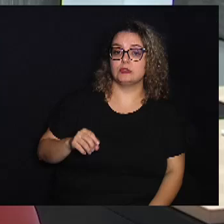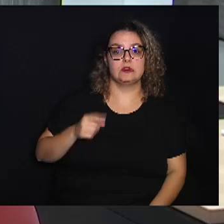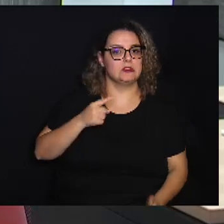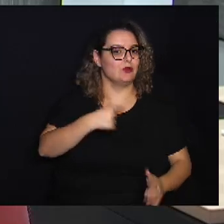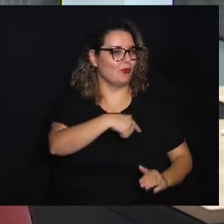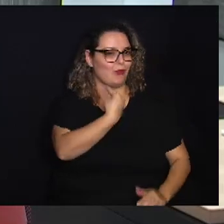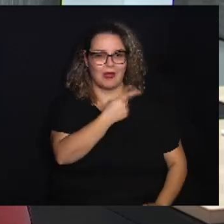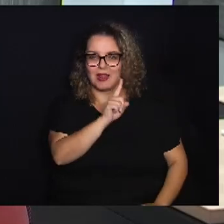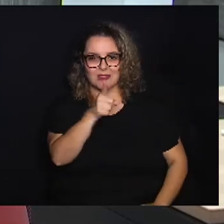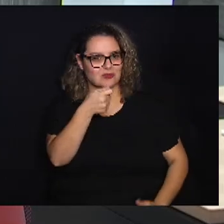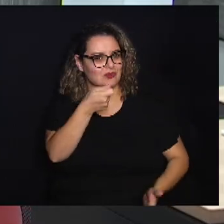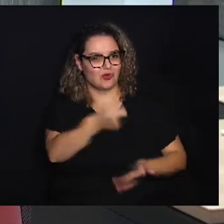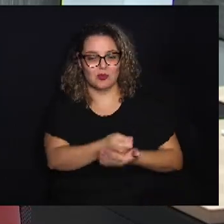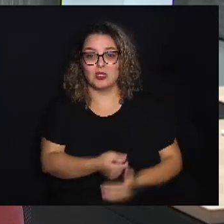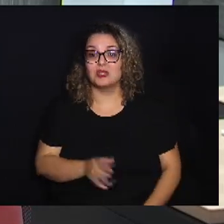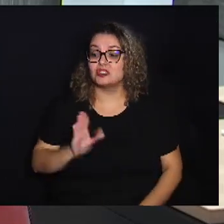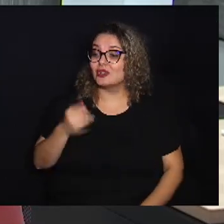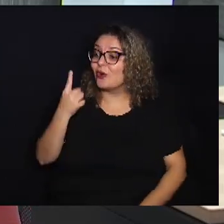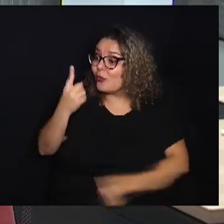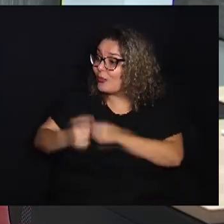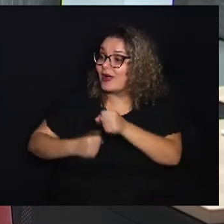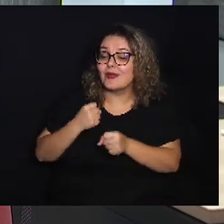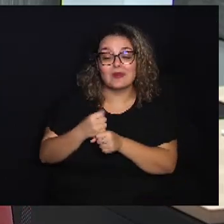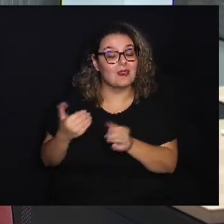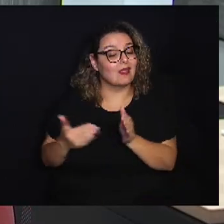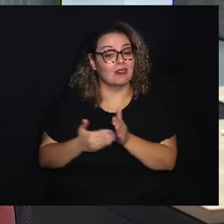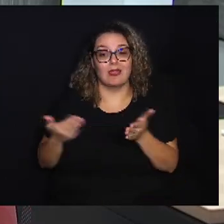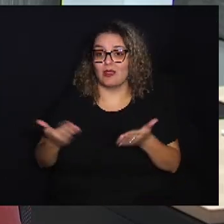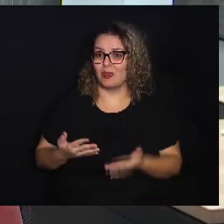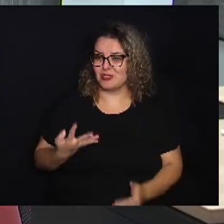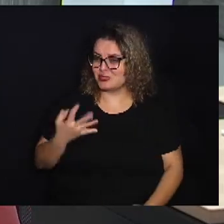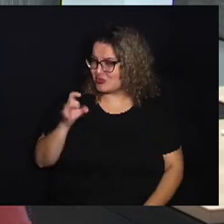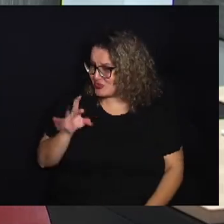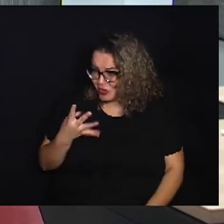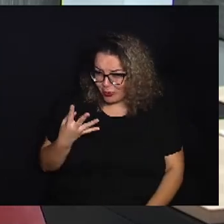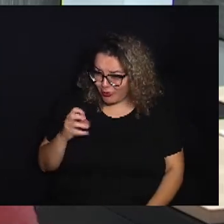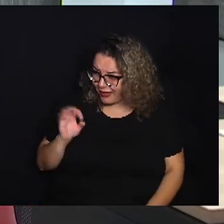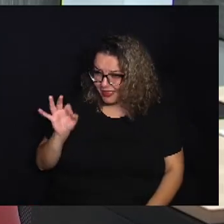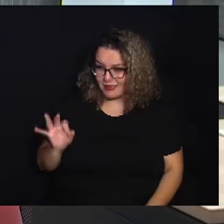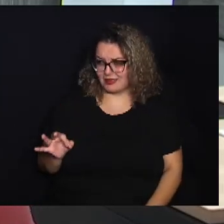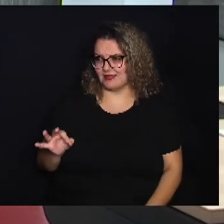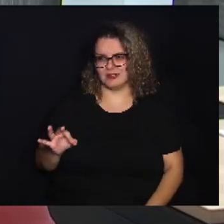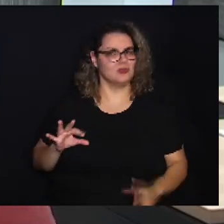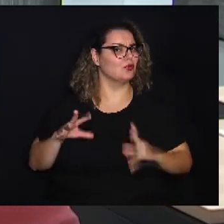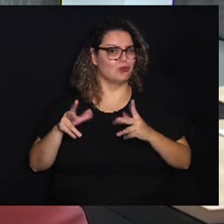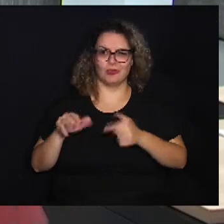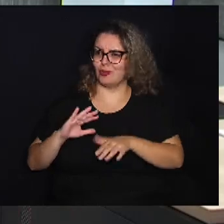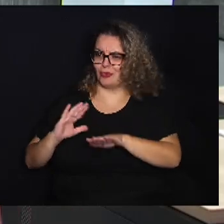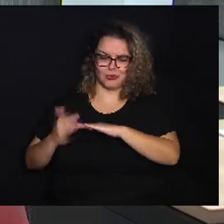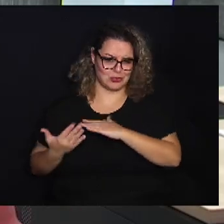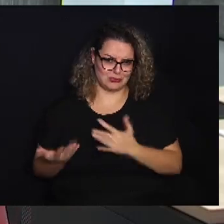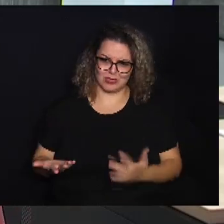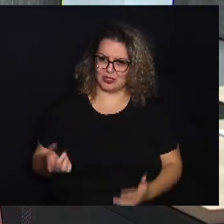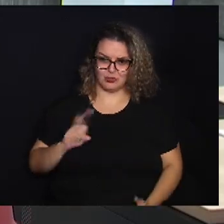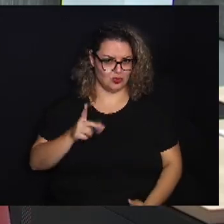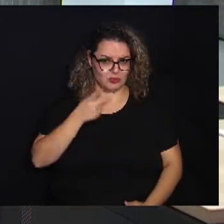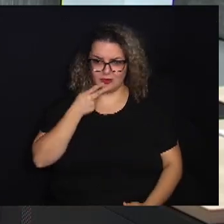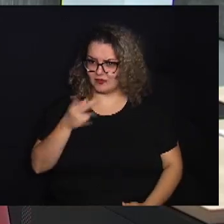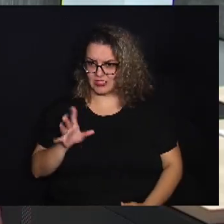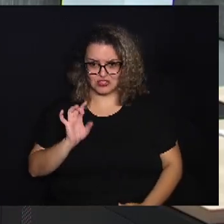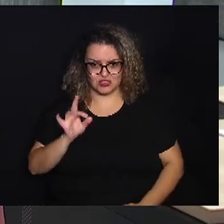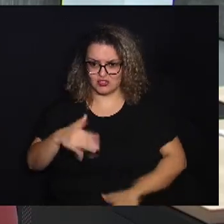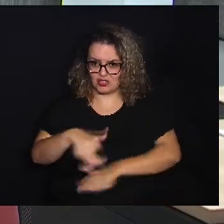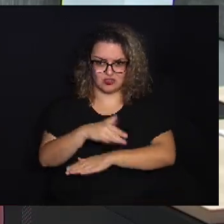cumprido. Já tem um ano e até agora somente 40%. E isso em todos os bairros. Eu não estou falando só de